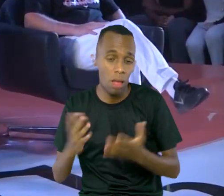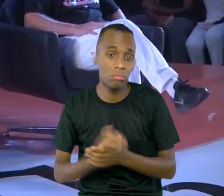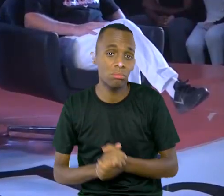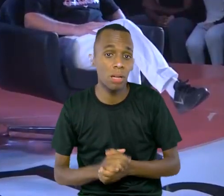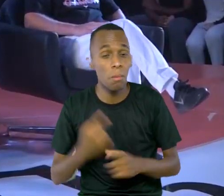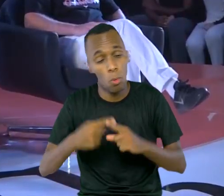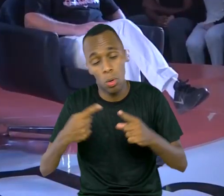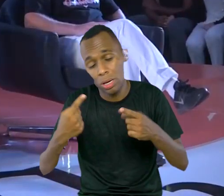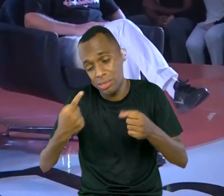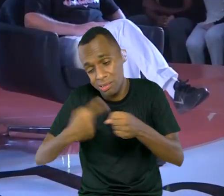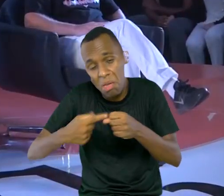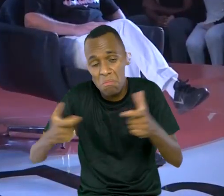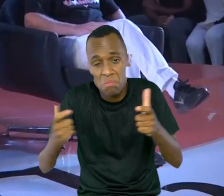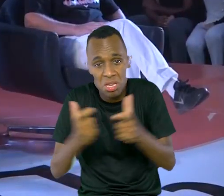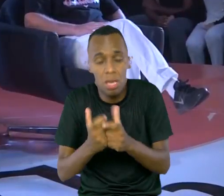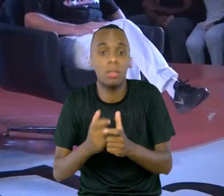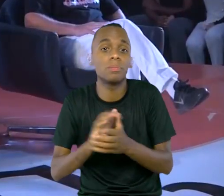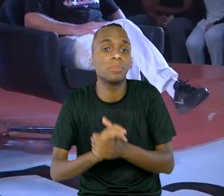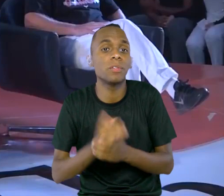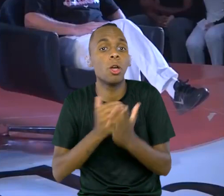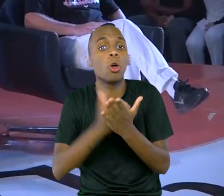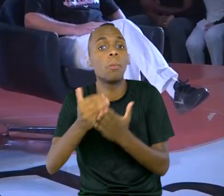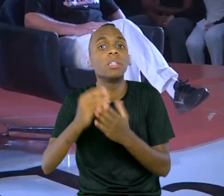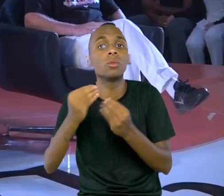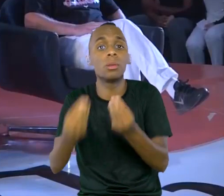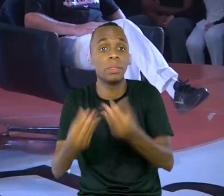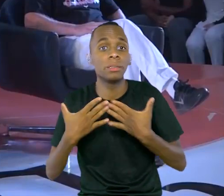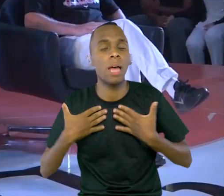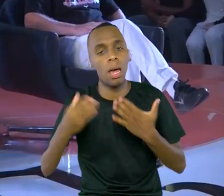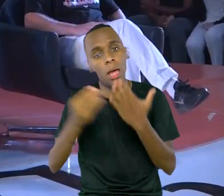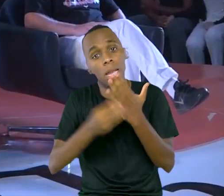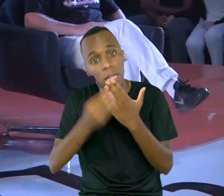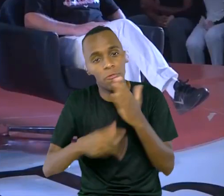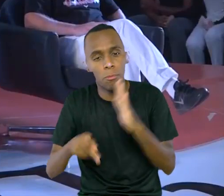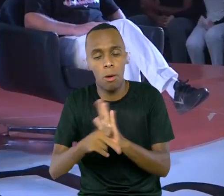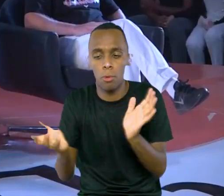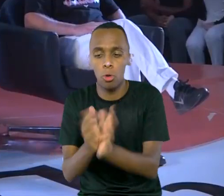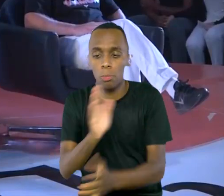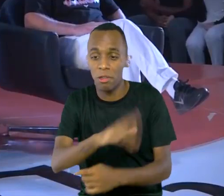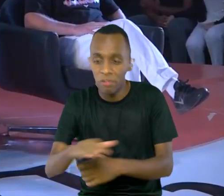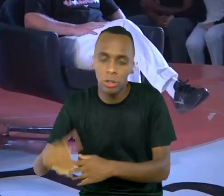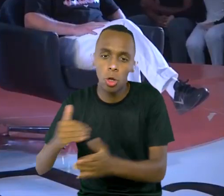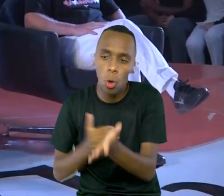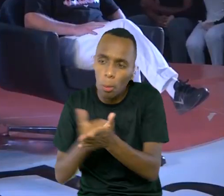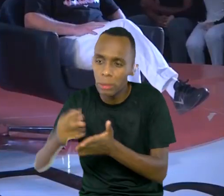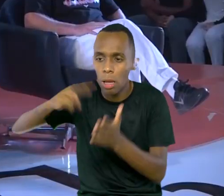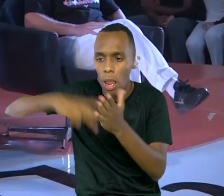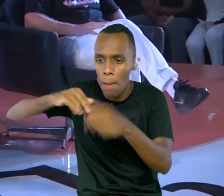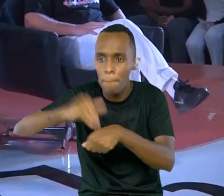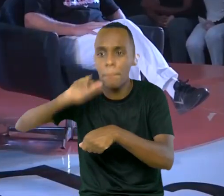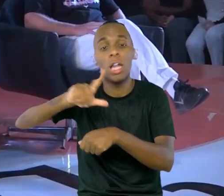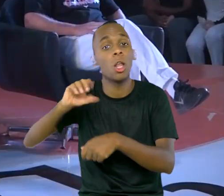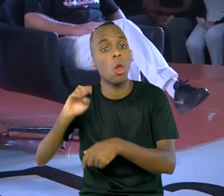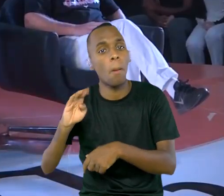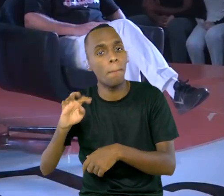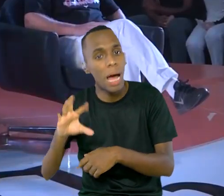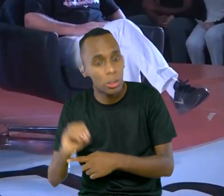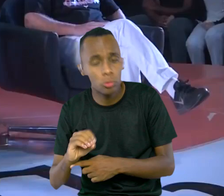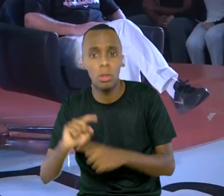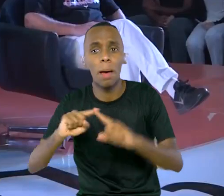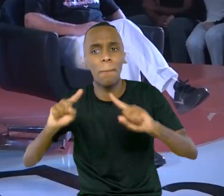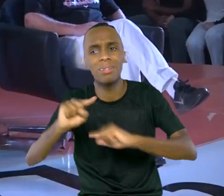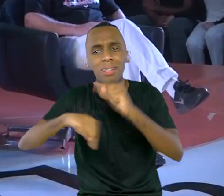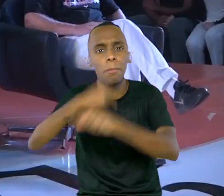tinha, era uma cidade pequena. Aí se começou a trazer livros infantis. E aí eu comecei a ler mais coisas do